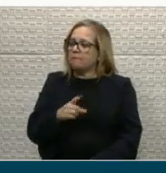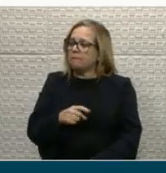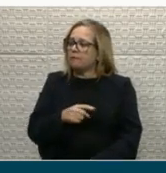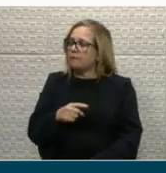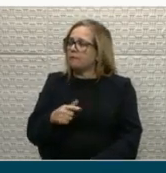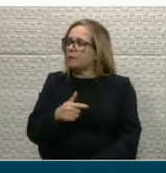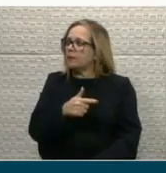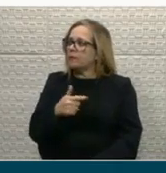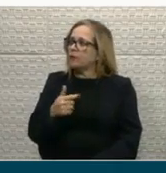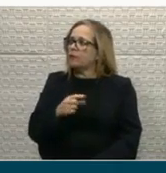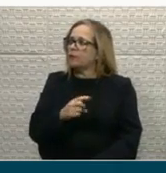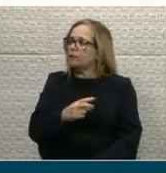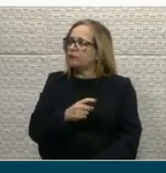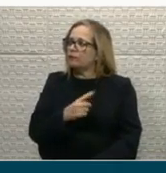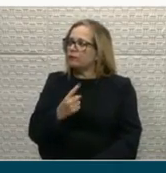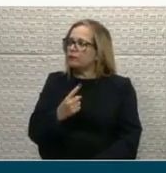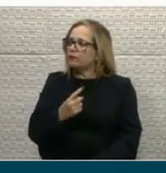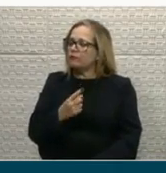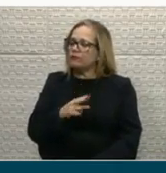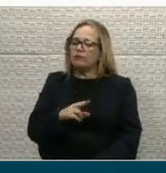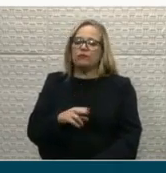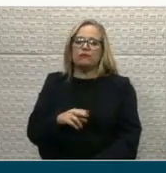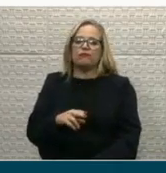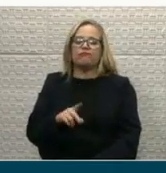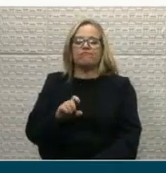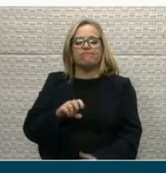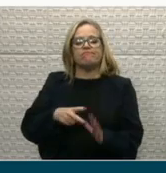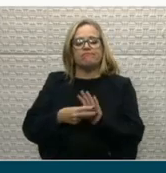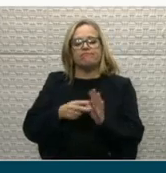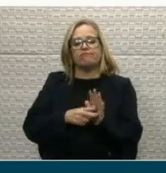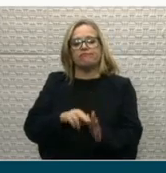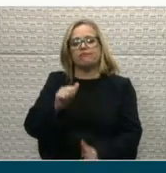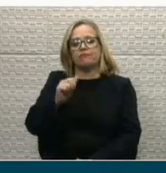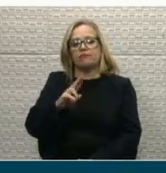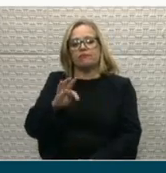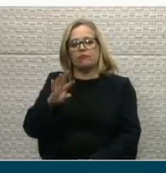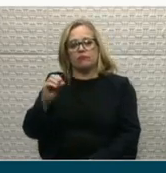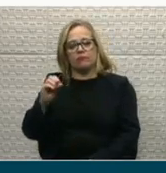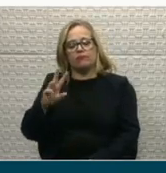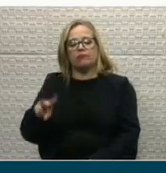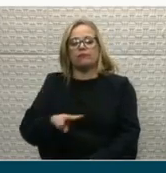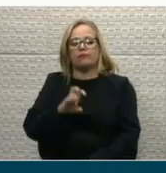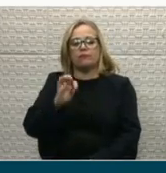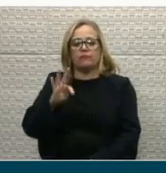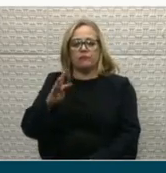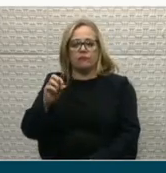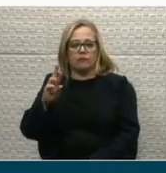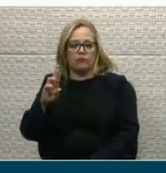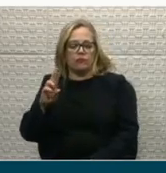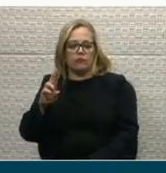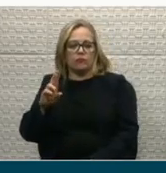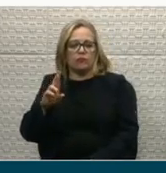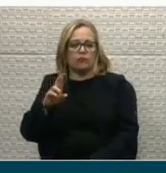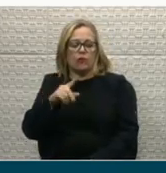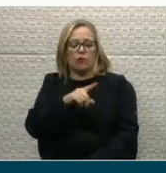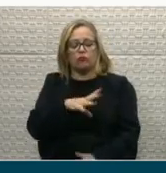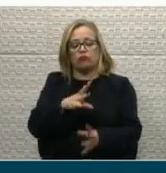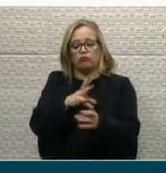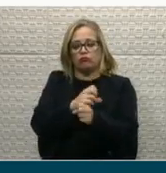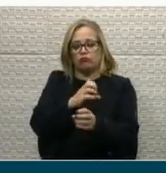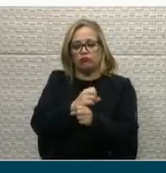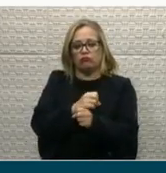menos 2, 1, é um autovetor. Isso quer dizer que quando eu calculo t desse vetor